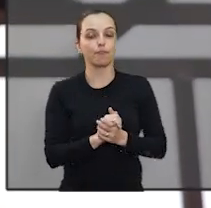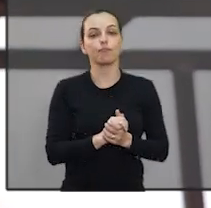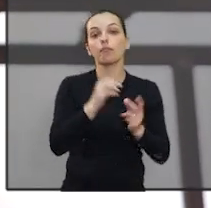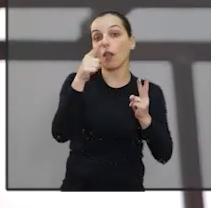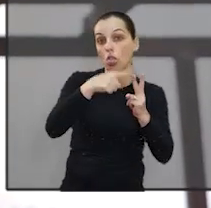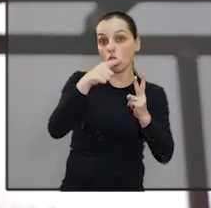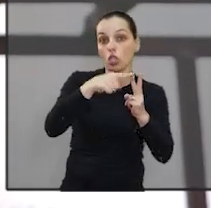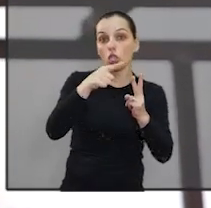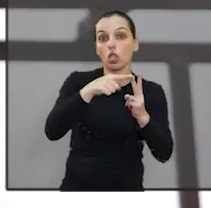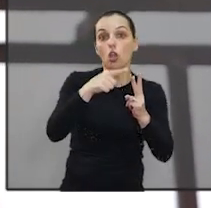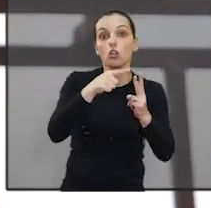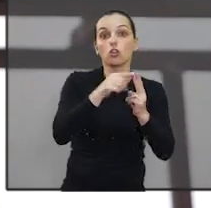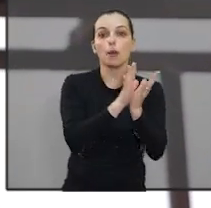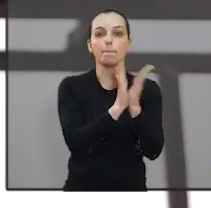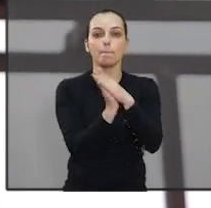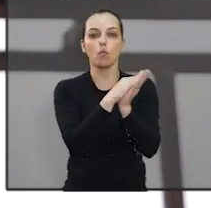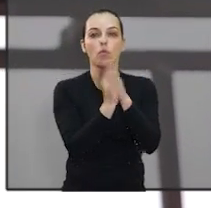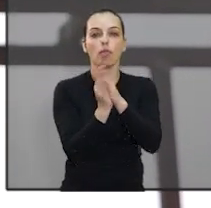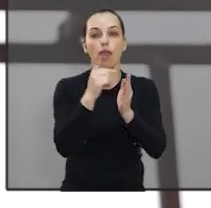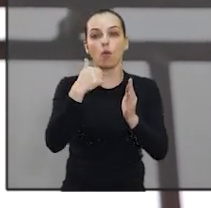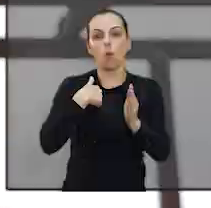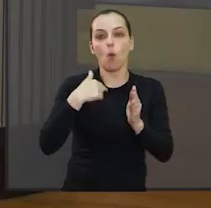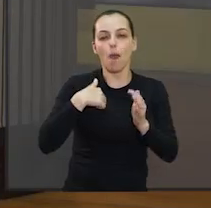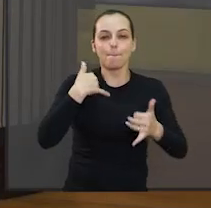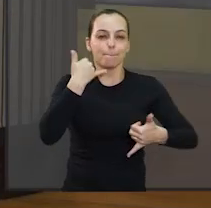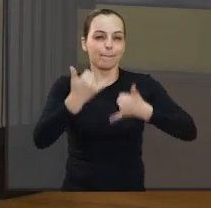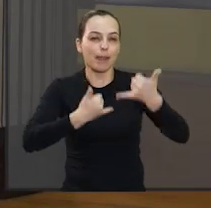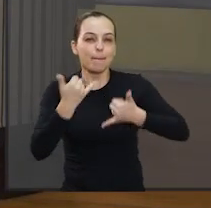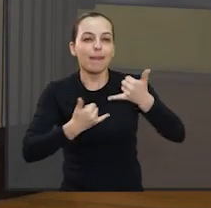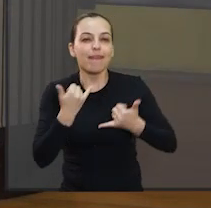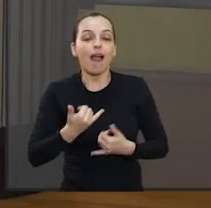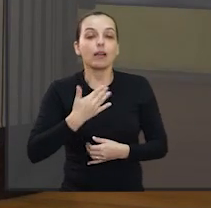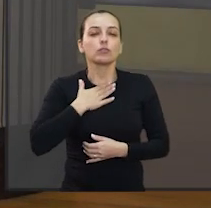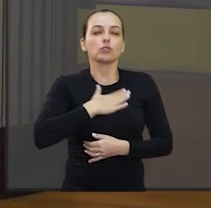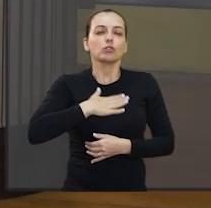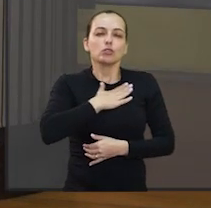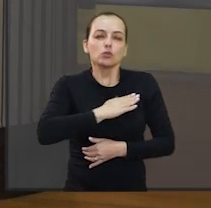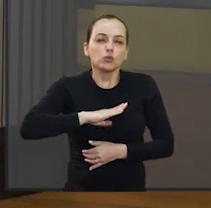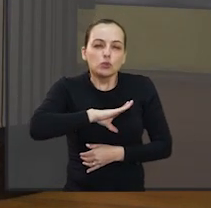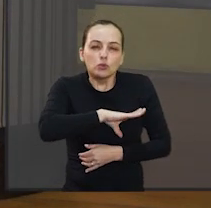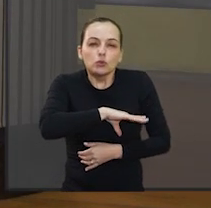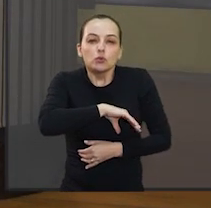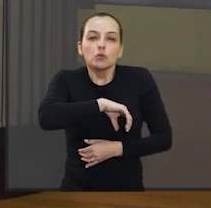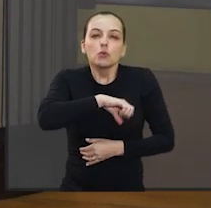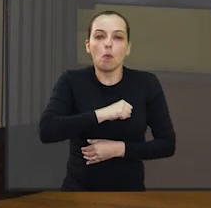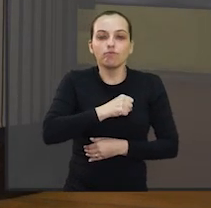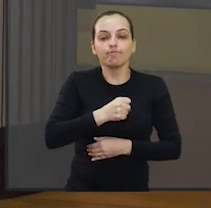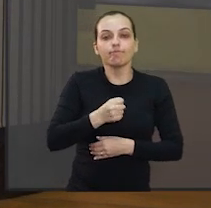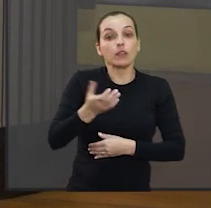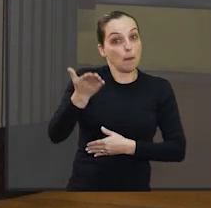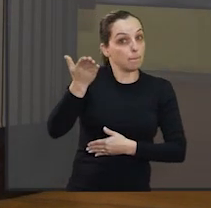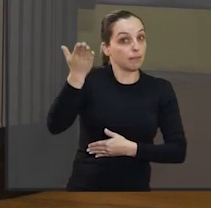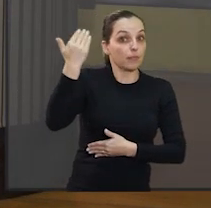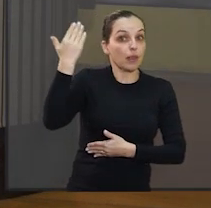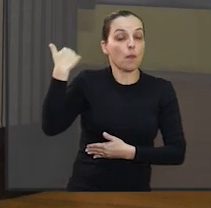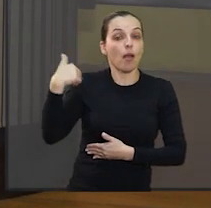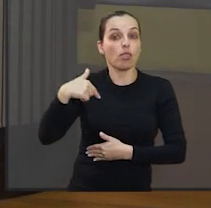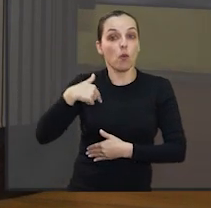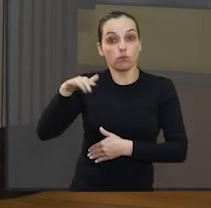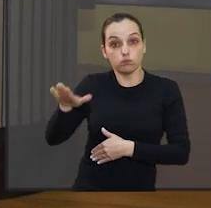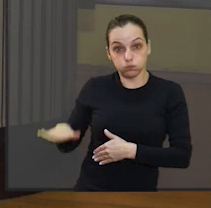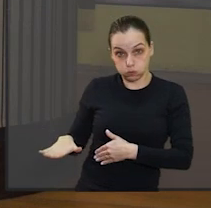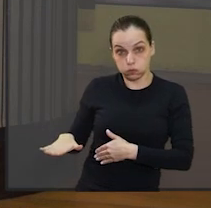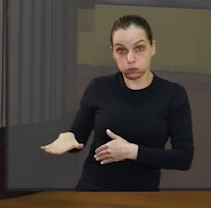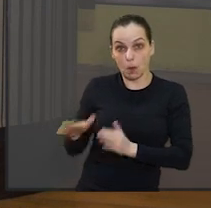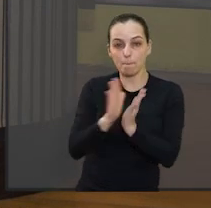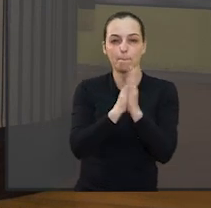que contribuiu para ter essa bagagem e essa consciência da função do ator. E como gostava muito de